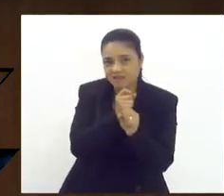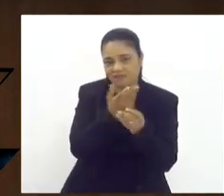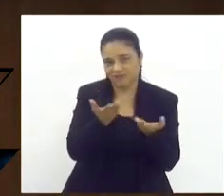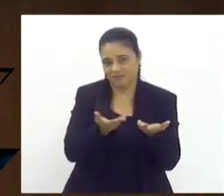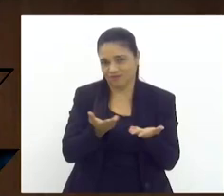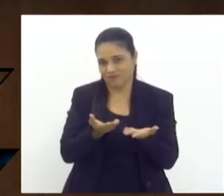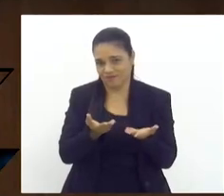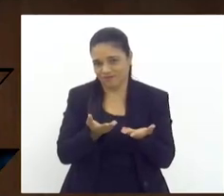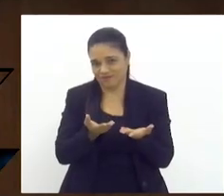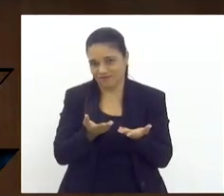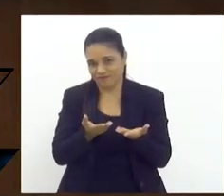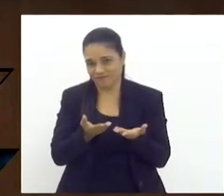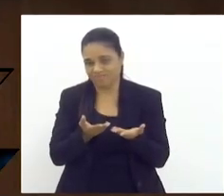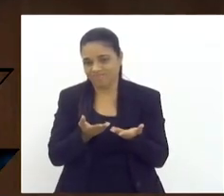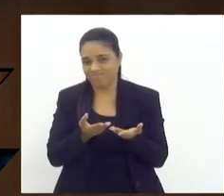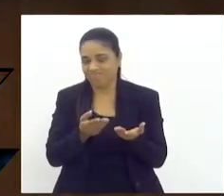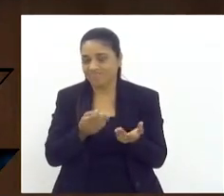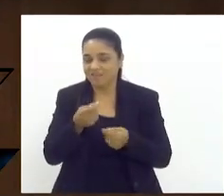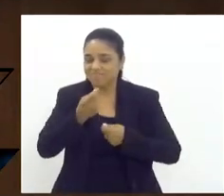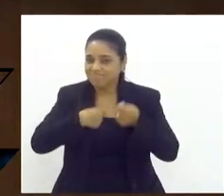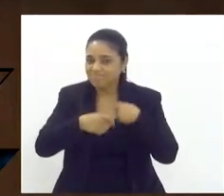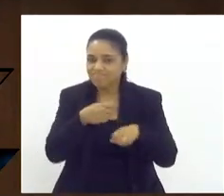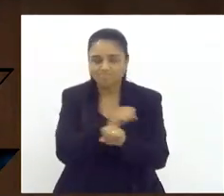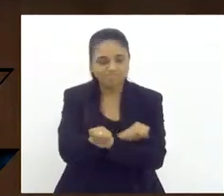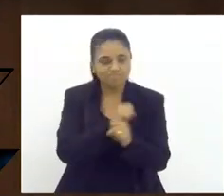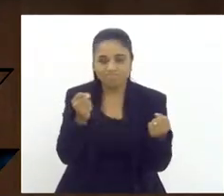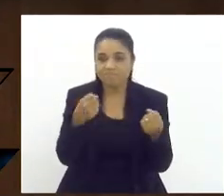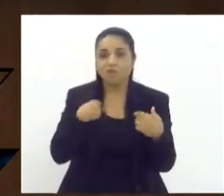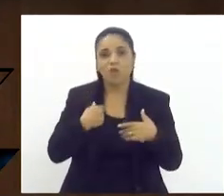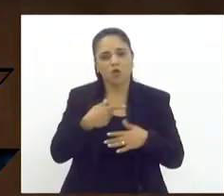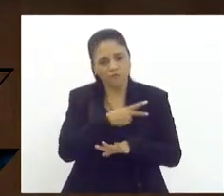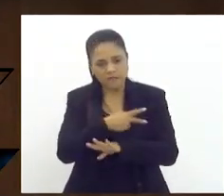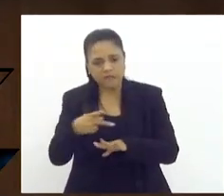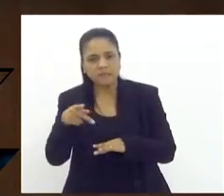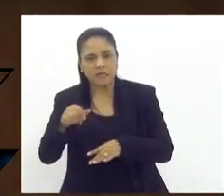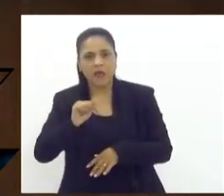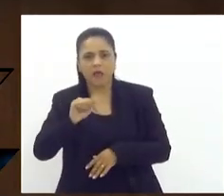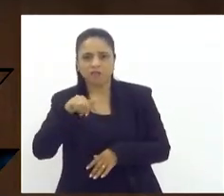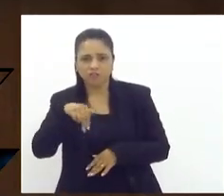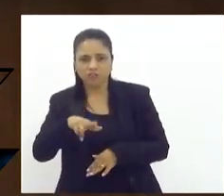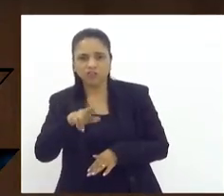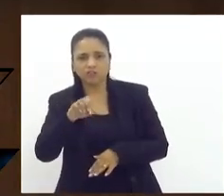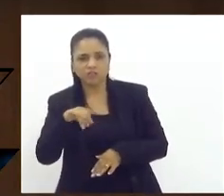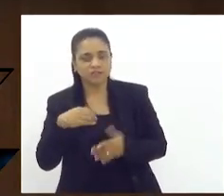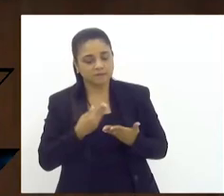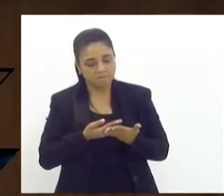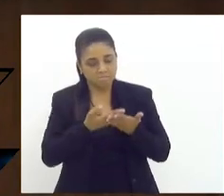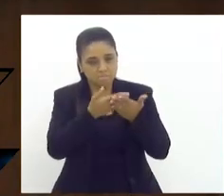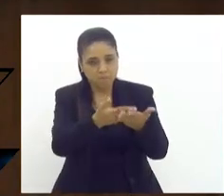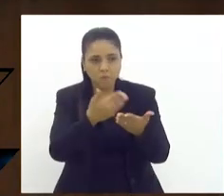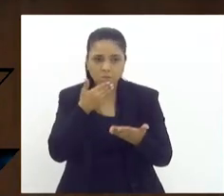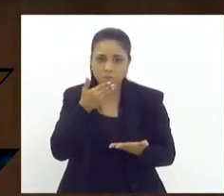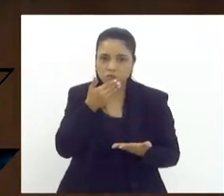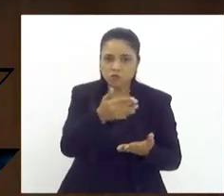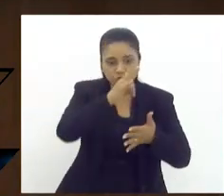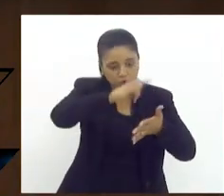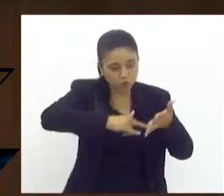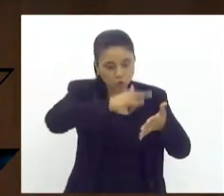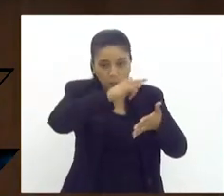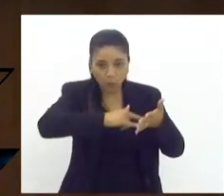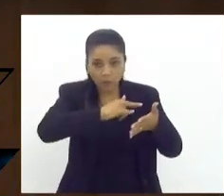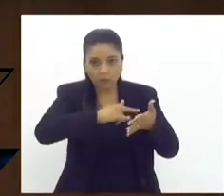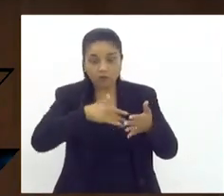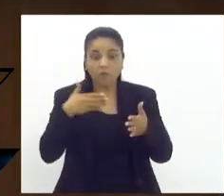uma incapacidade tremenda eu tive na agência na segunda-feira para levar em mãos um pedido de entrega de documentos